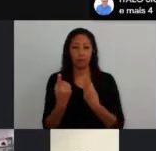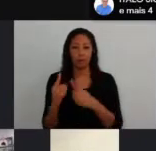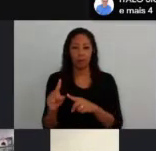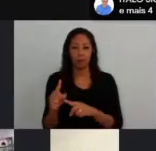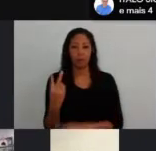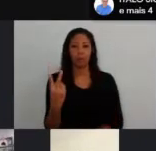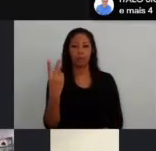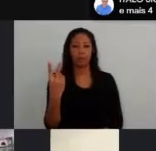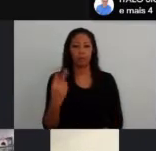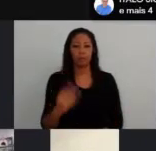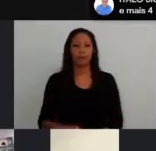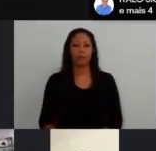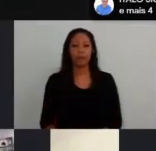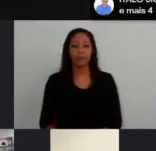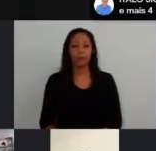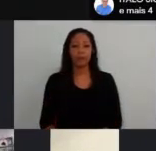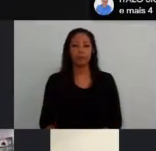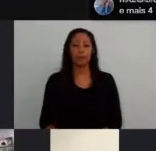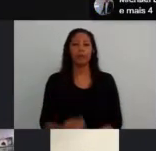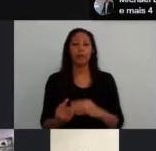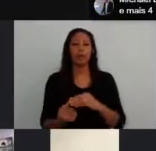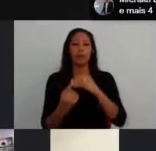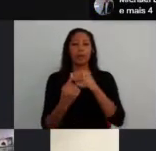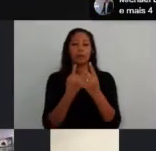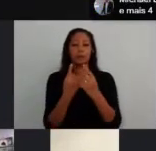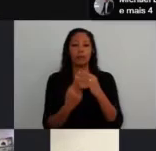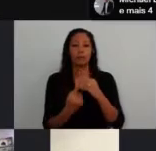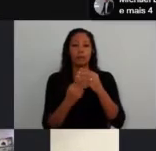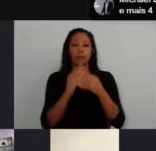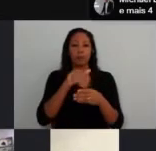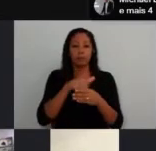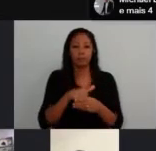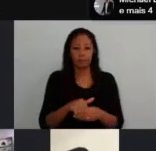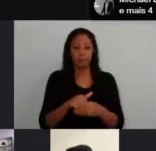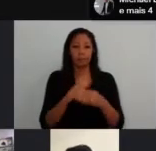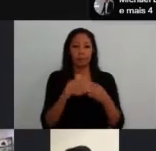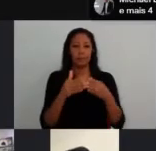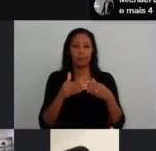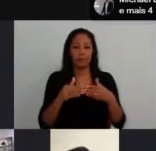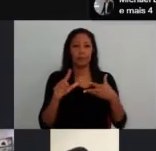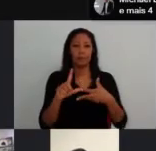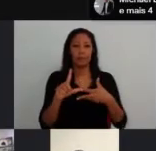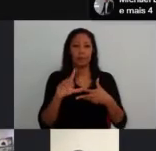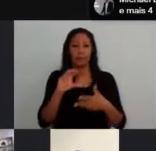contra. Colocou em única discussão e em única votação o requerimento legislativo número